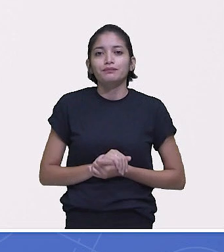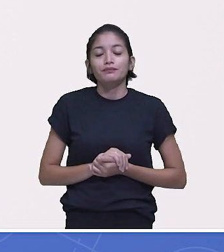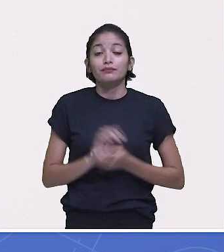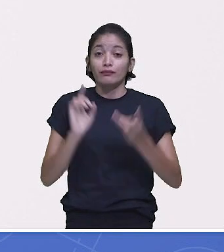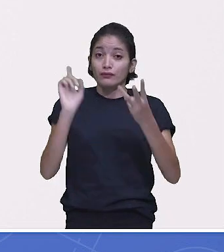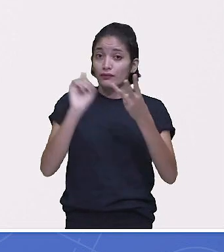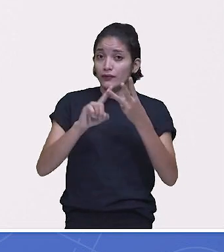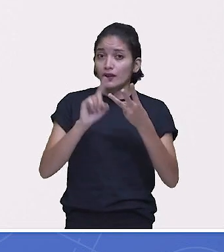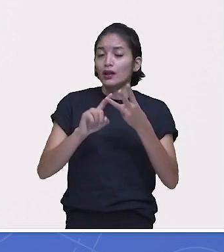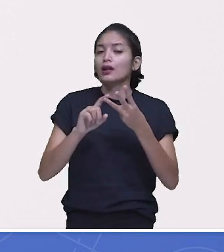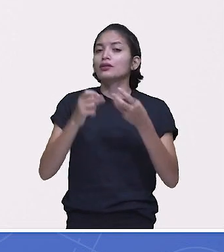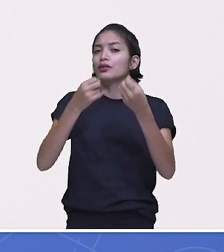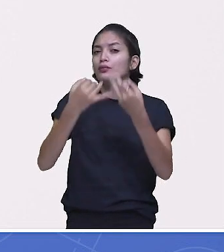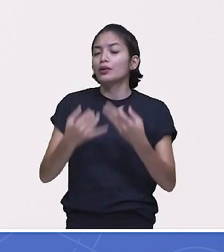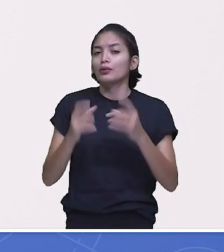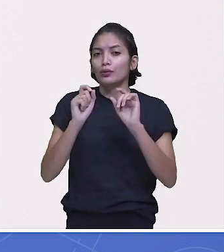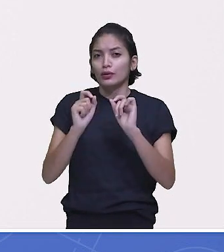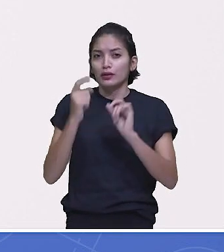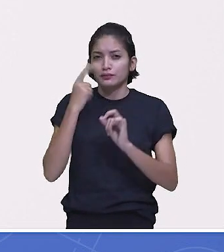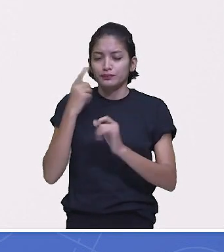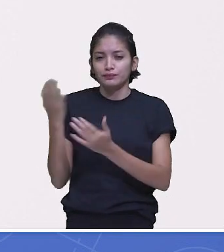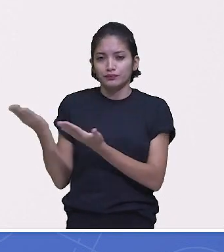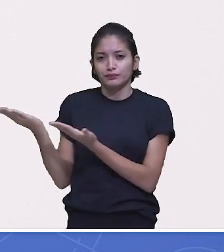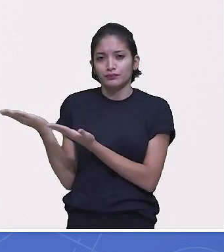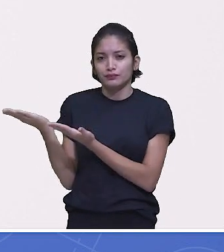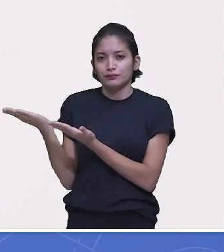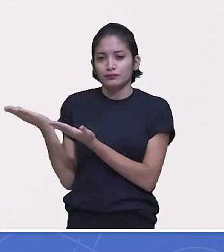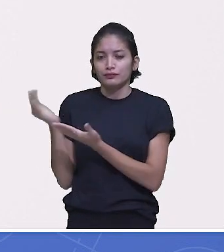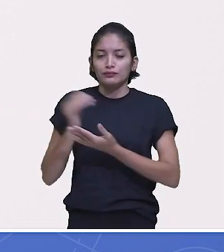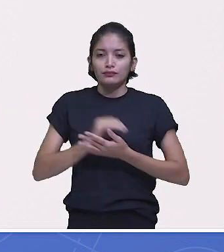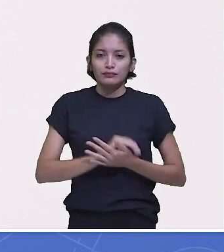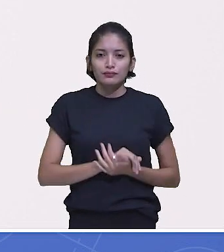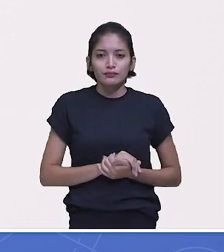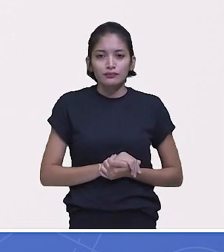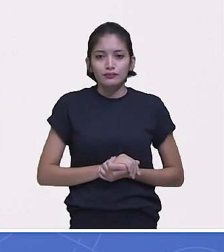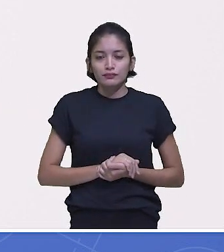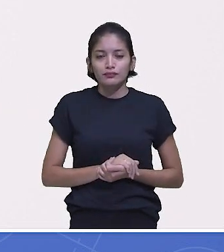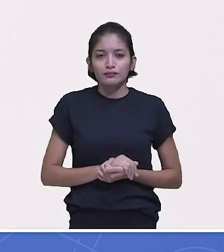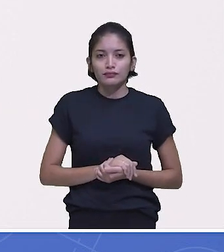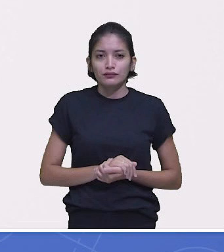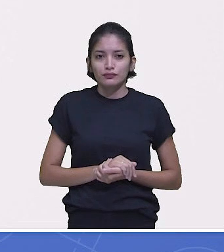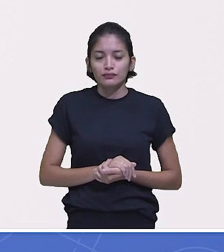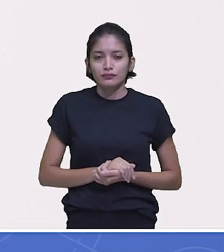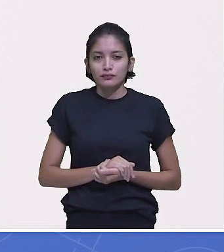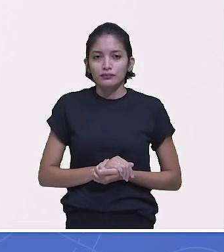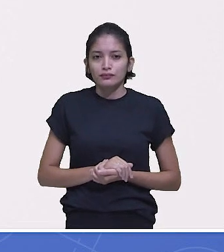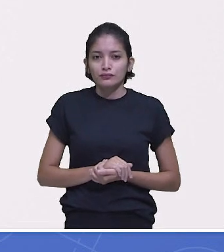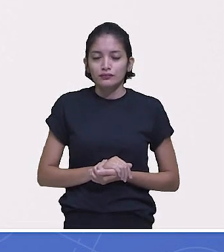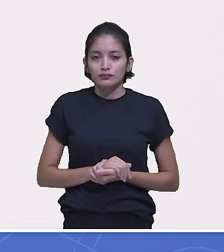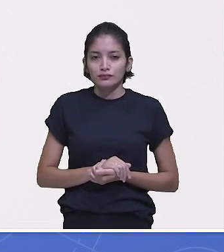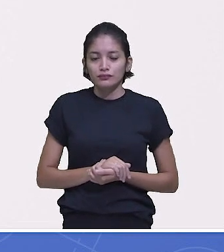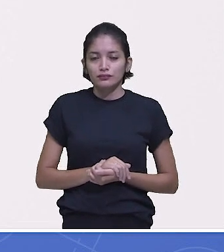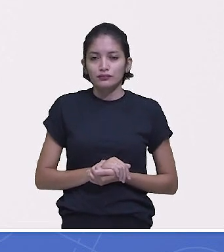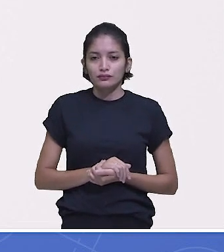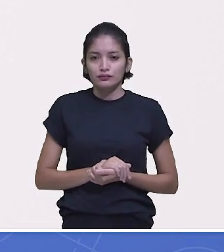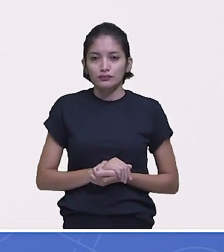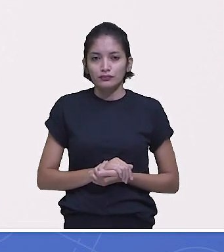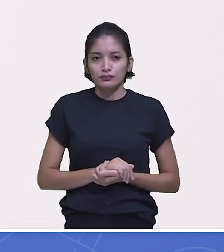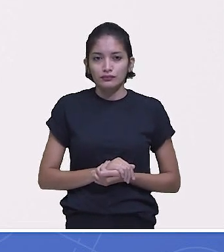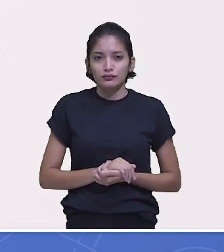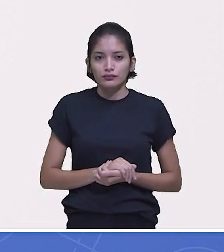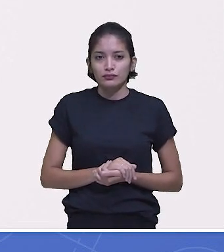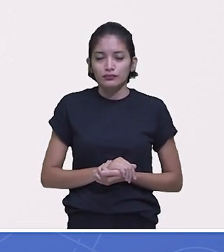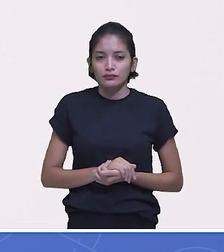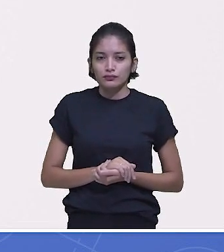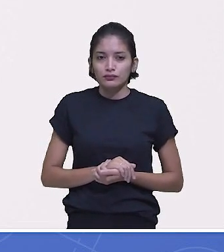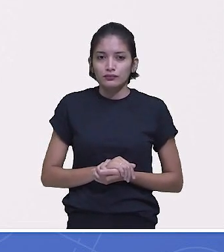diz o seguinte. Em espanhol, la letra destacada se pronuncia como